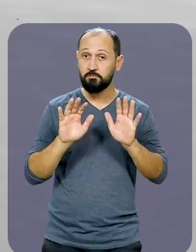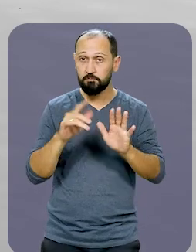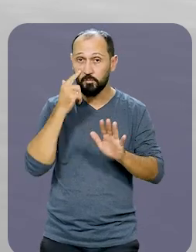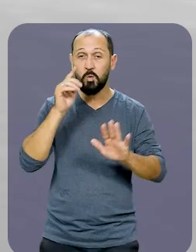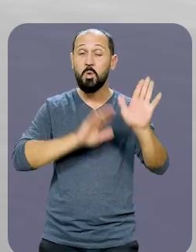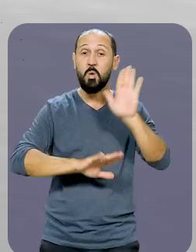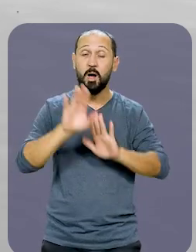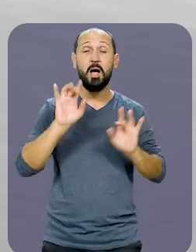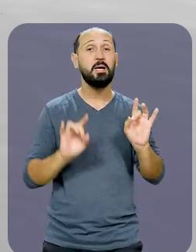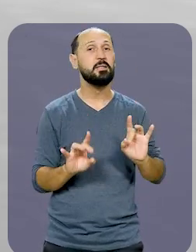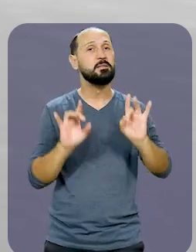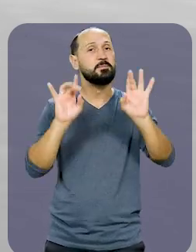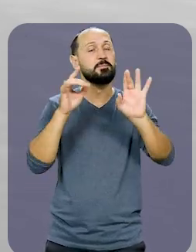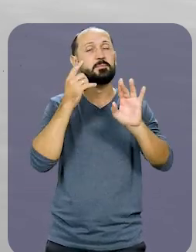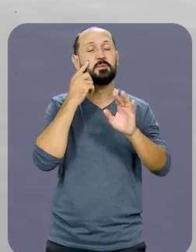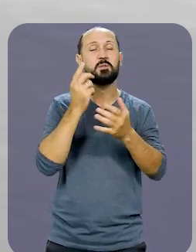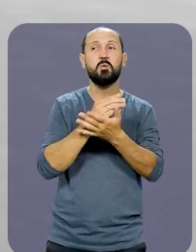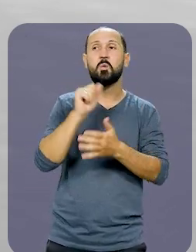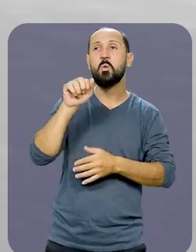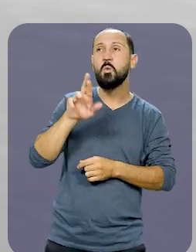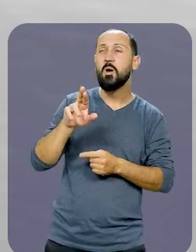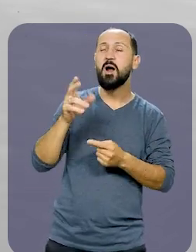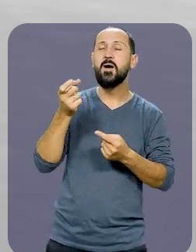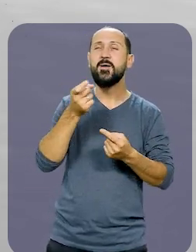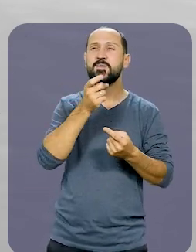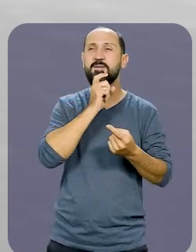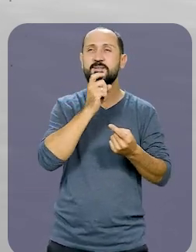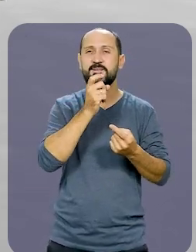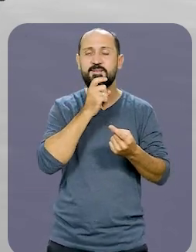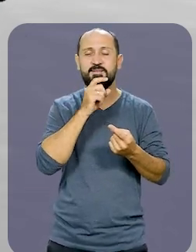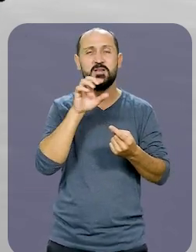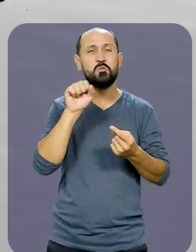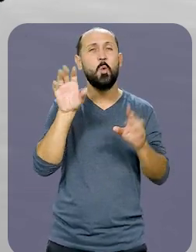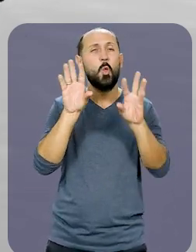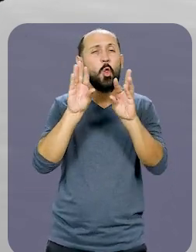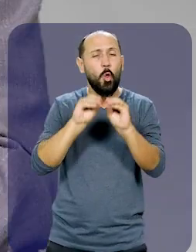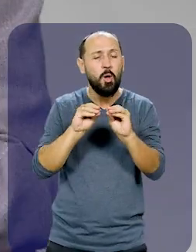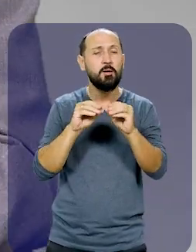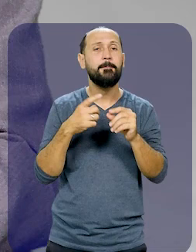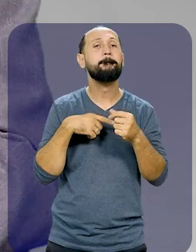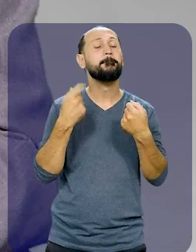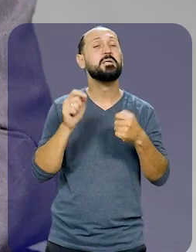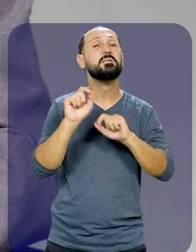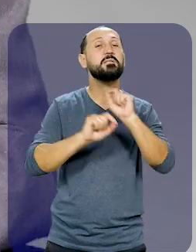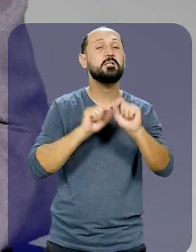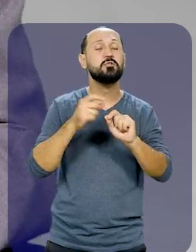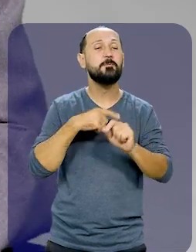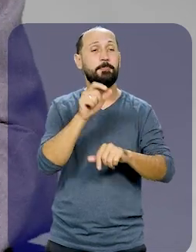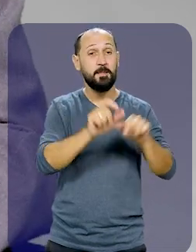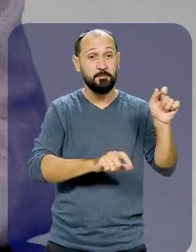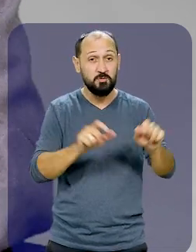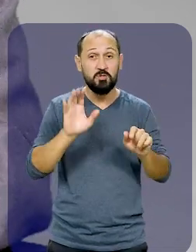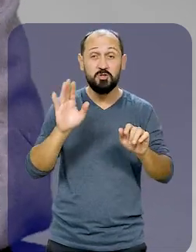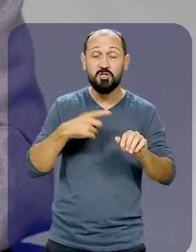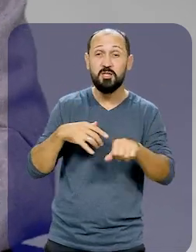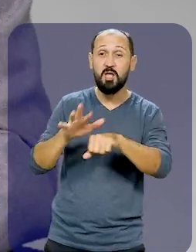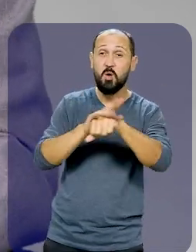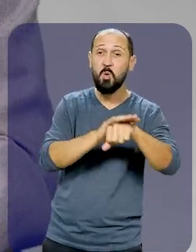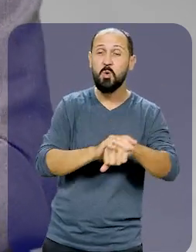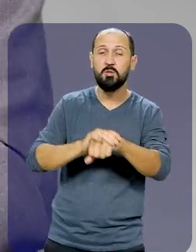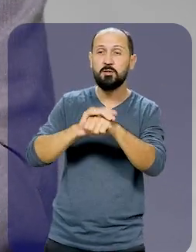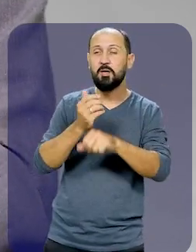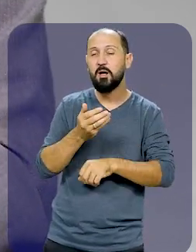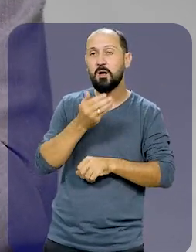um cuidado especial por esse ar seco, ar frio, poluentes, devem ter os pacientes que já têm